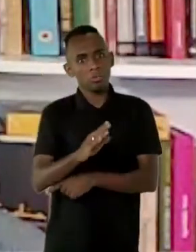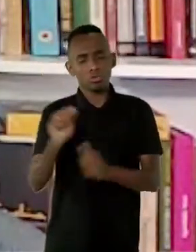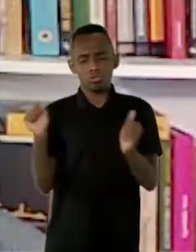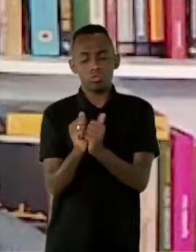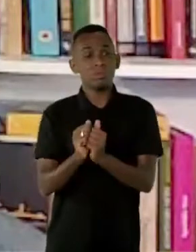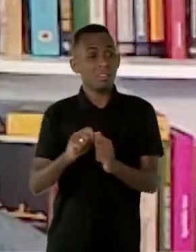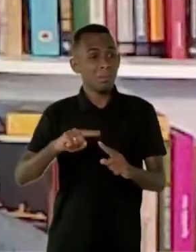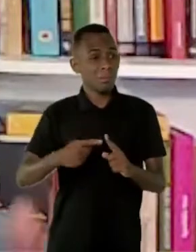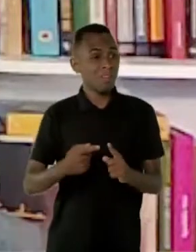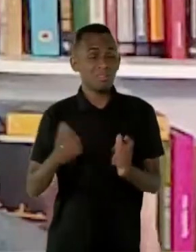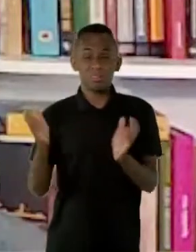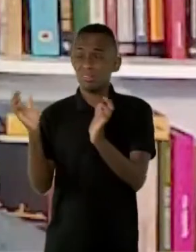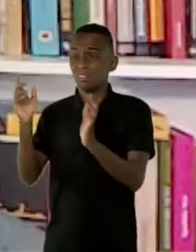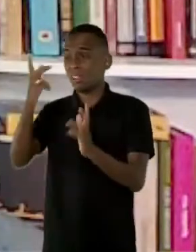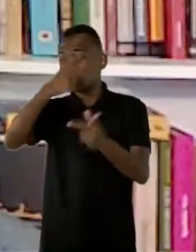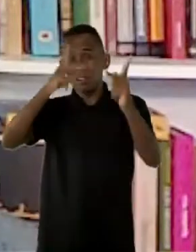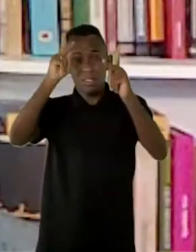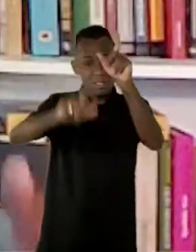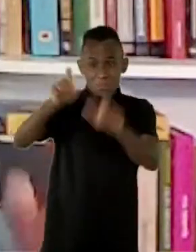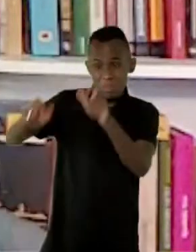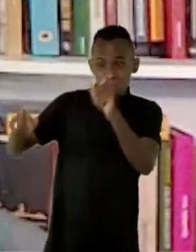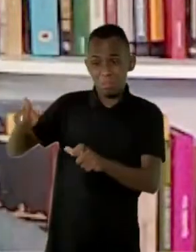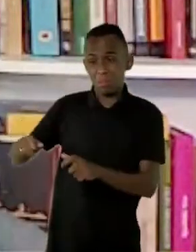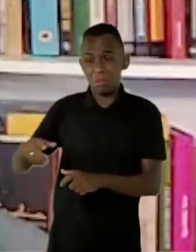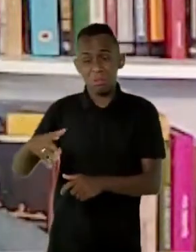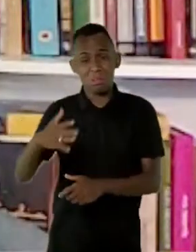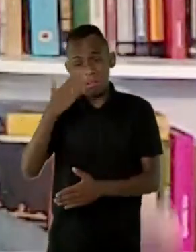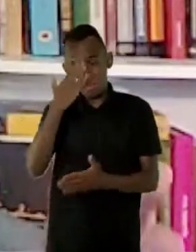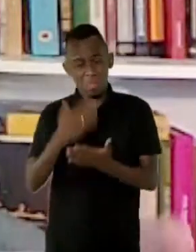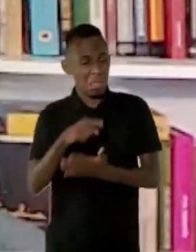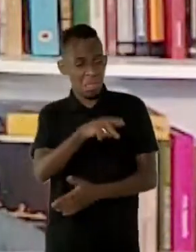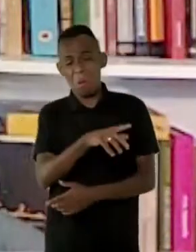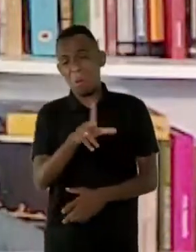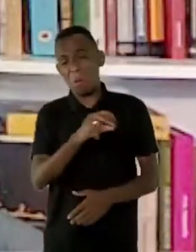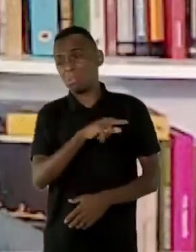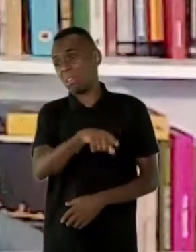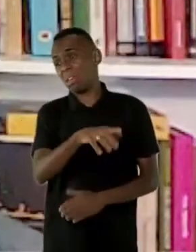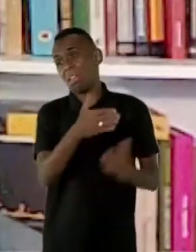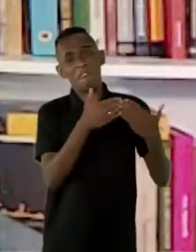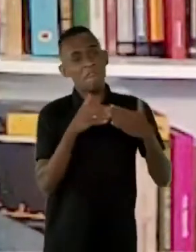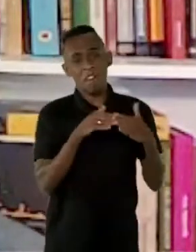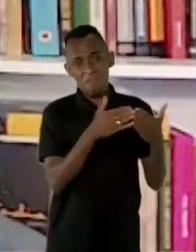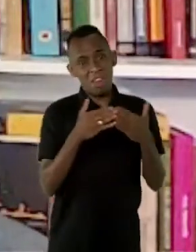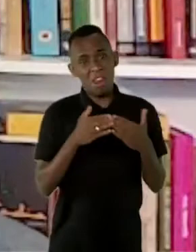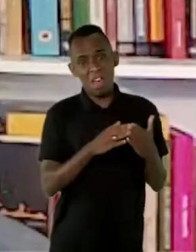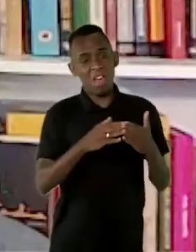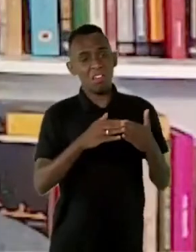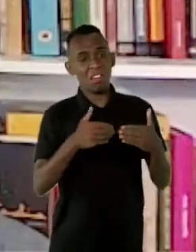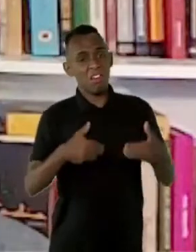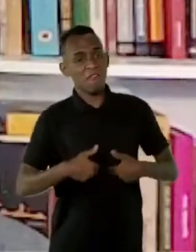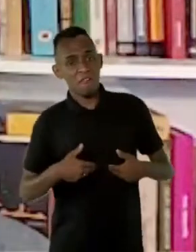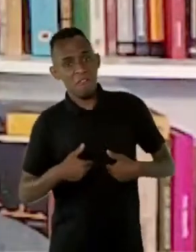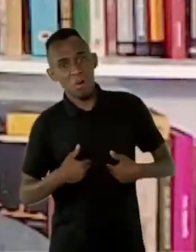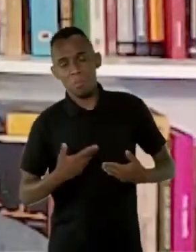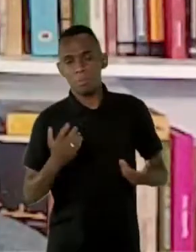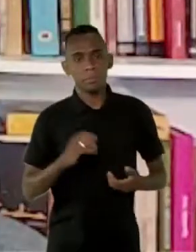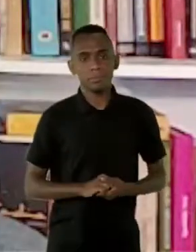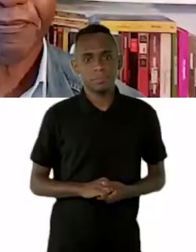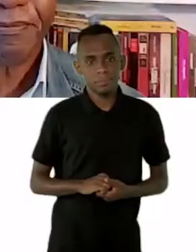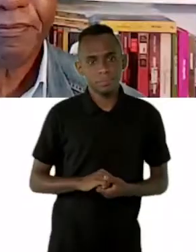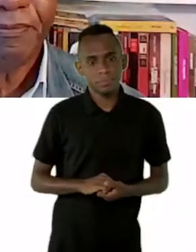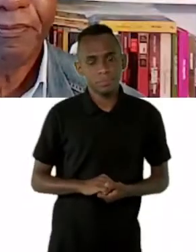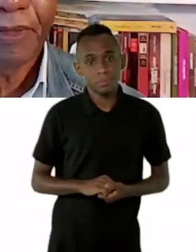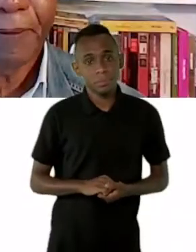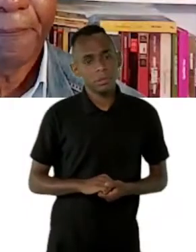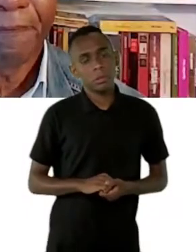tem que reproduzir a Carolina de lenço, na favela e com fome. Vamos falar desse todo mundo.